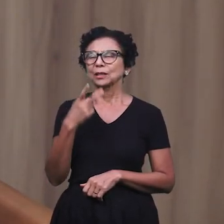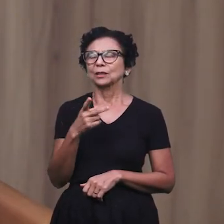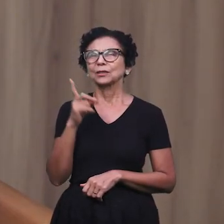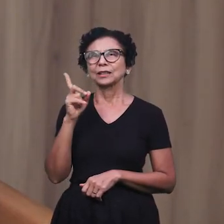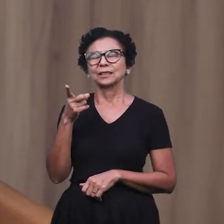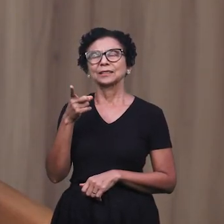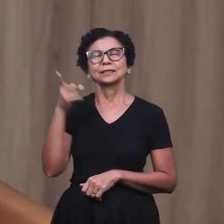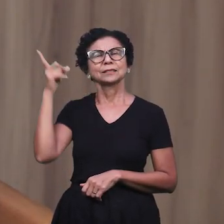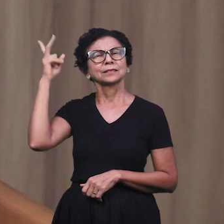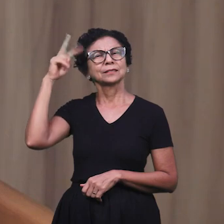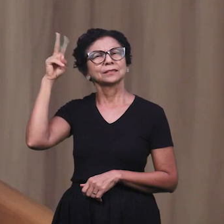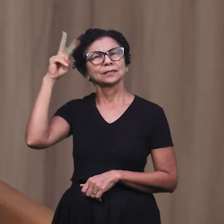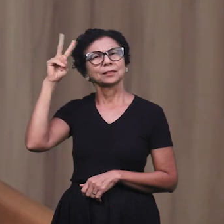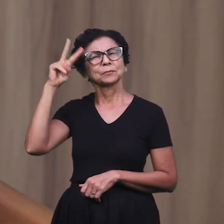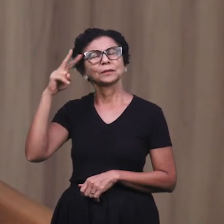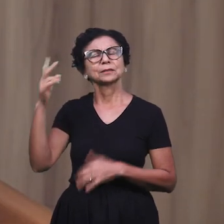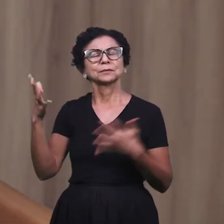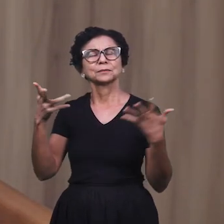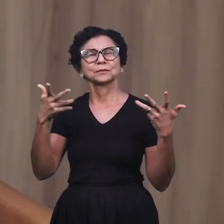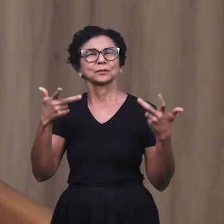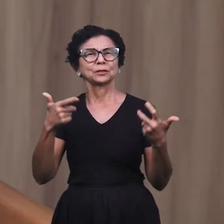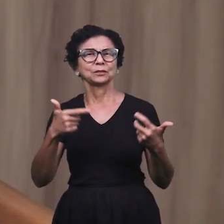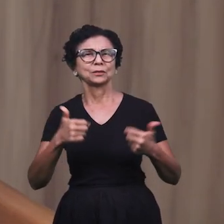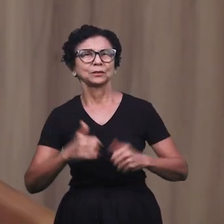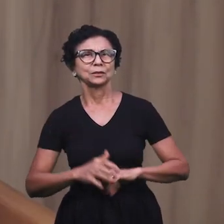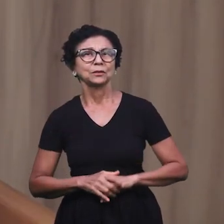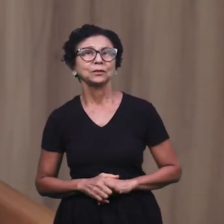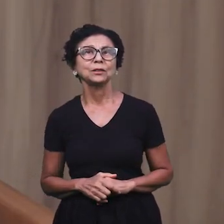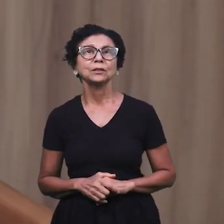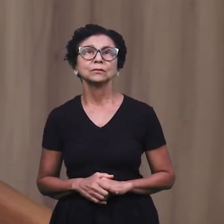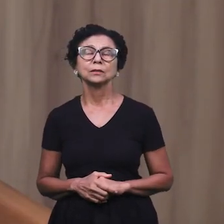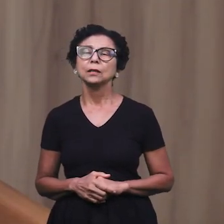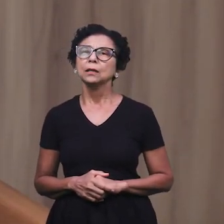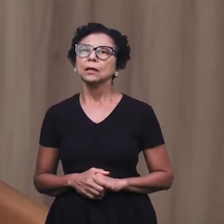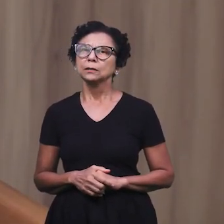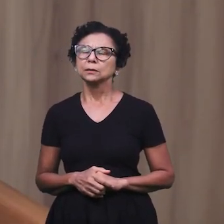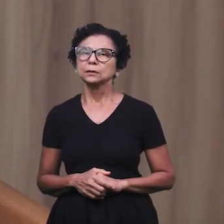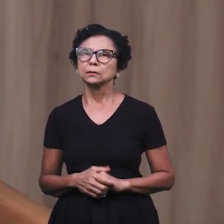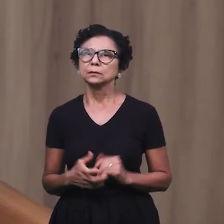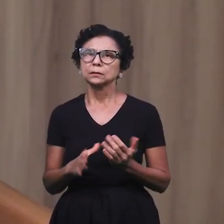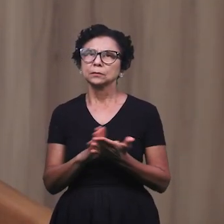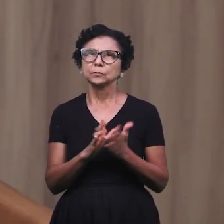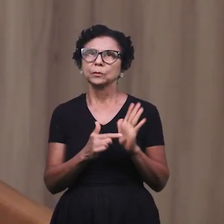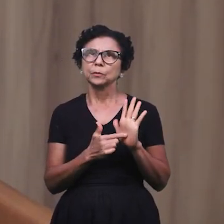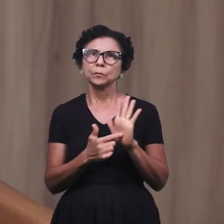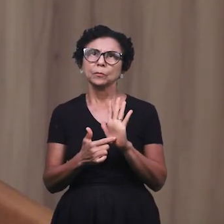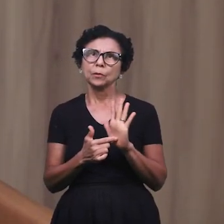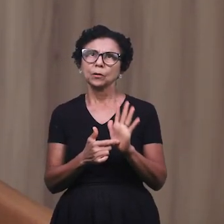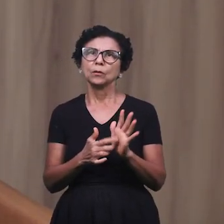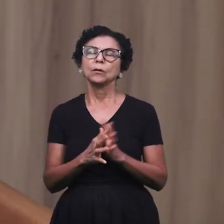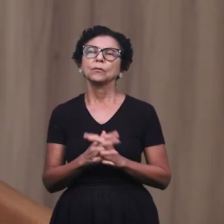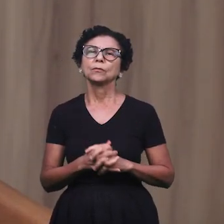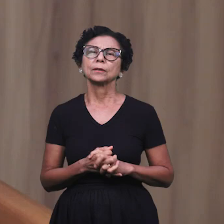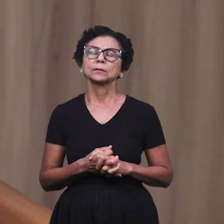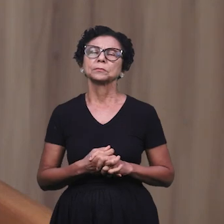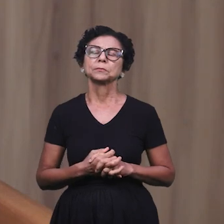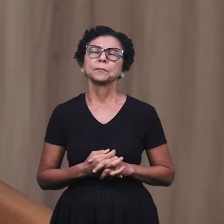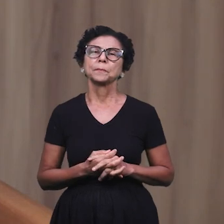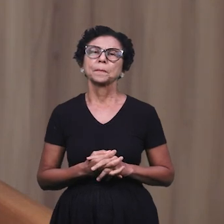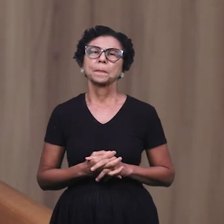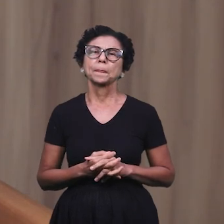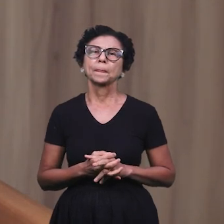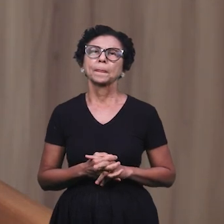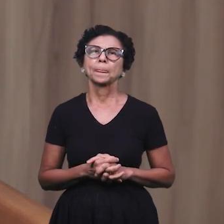lembranças maravilhosas, né? Falou uma passagem aqui que os estudos comprovam. Tem a Academia de Oxford que já fez alguns estudos que